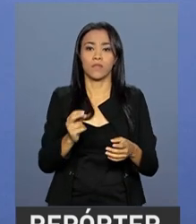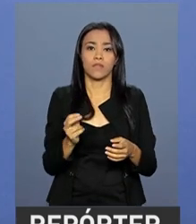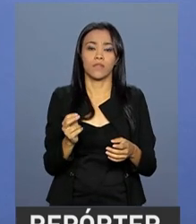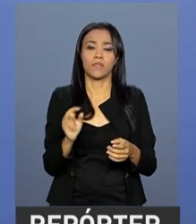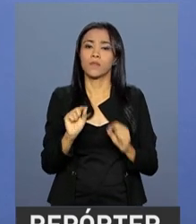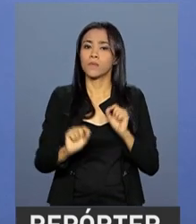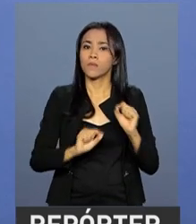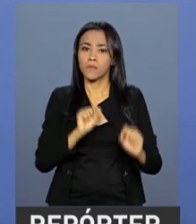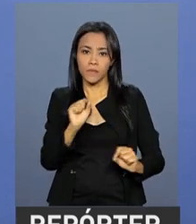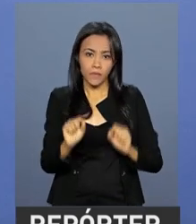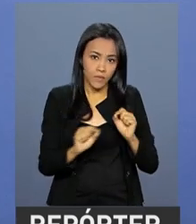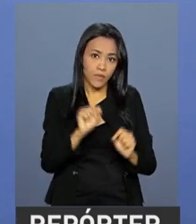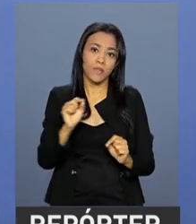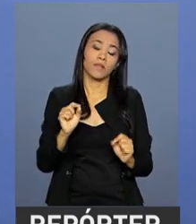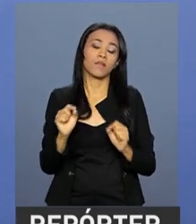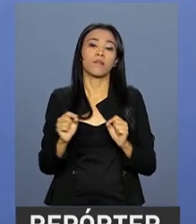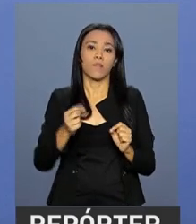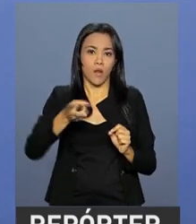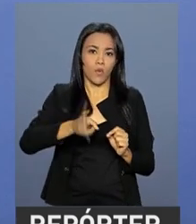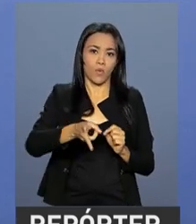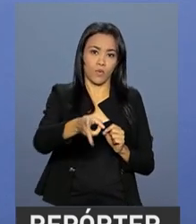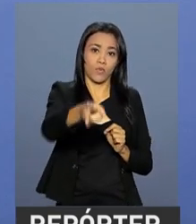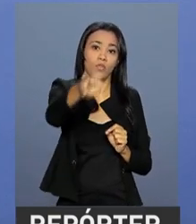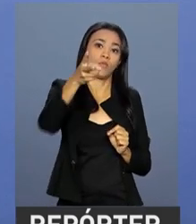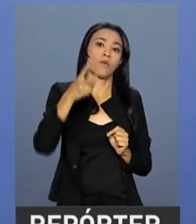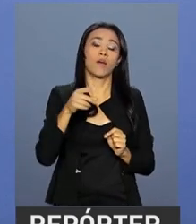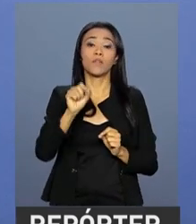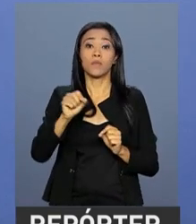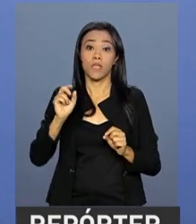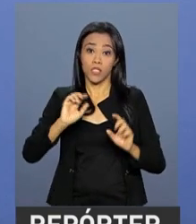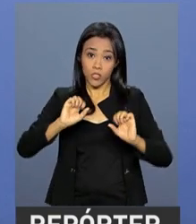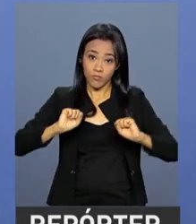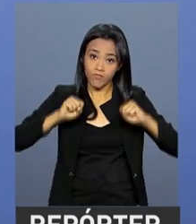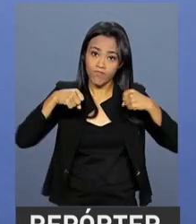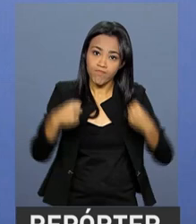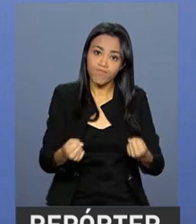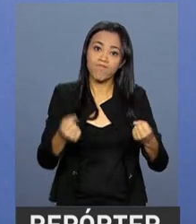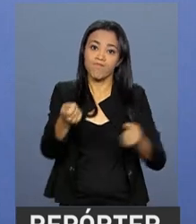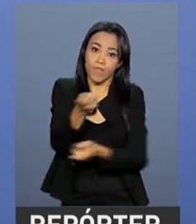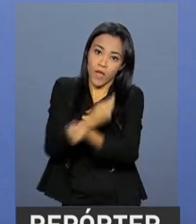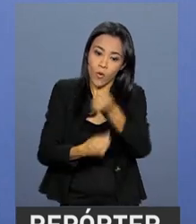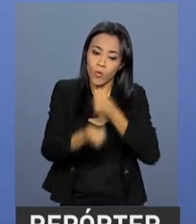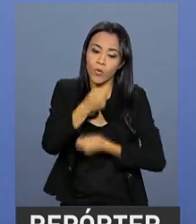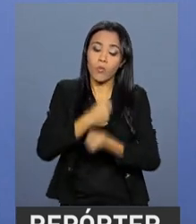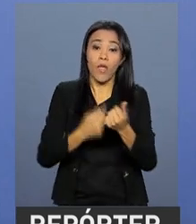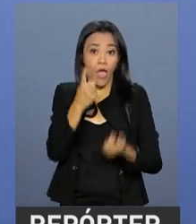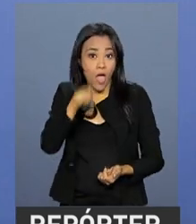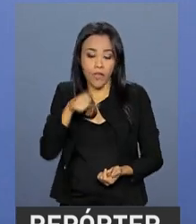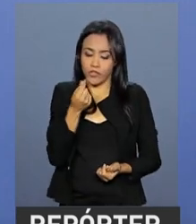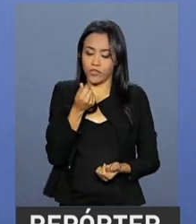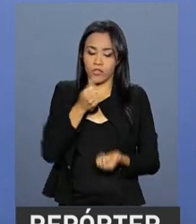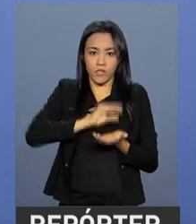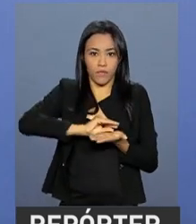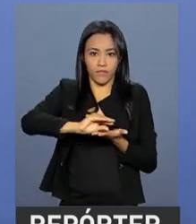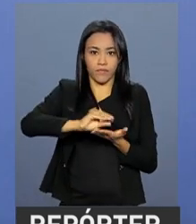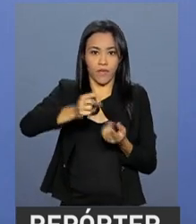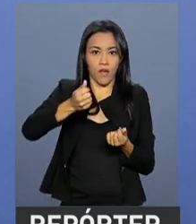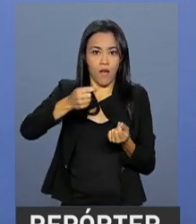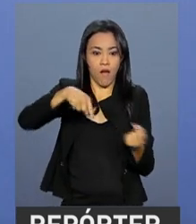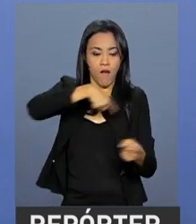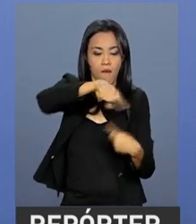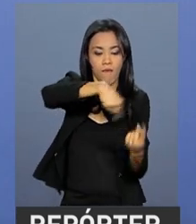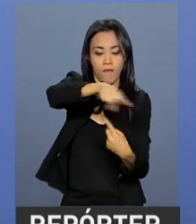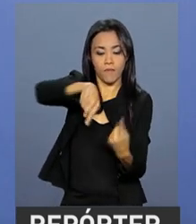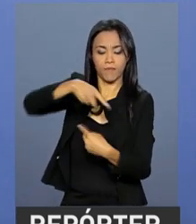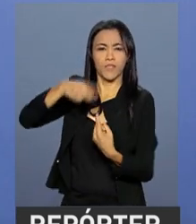para a continuidade desse processo de retomada da economia porque isso é dinheiro que vai entrar assim como no